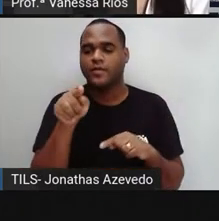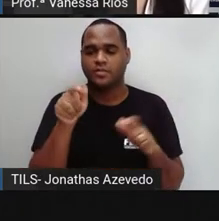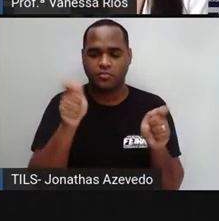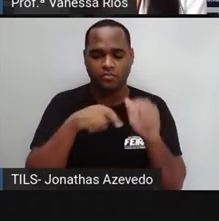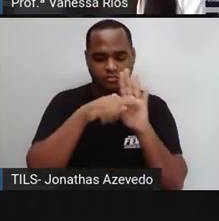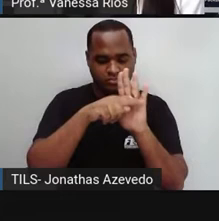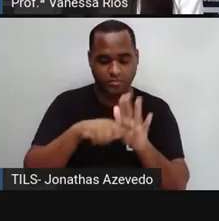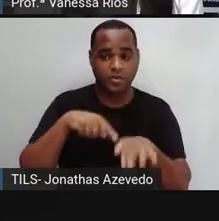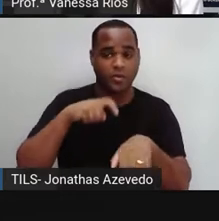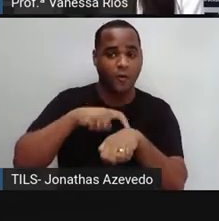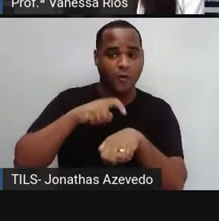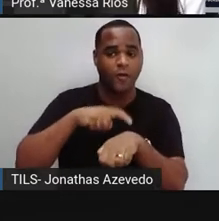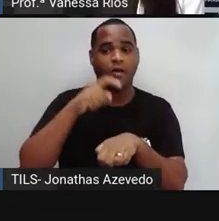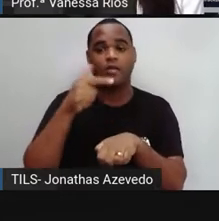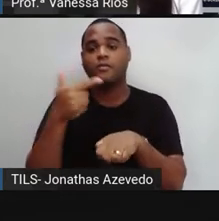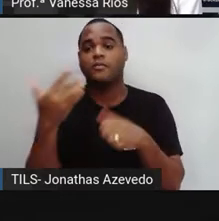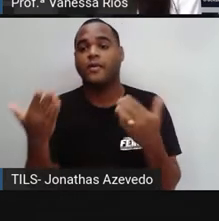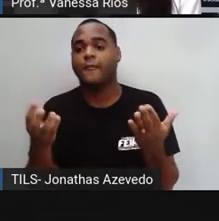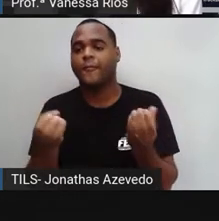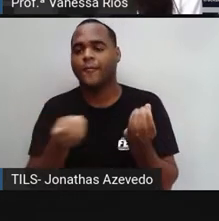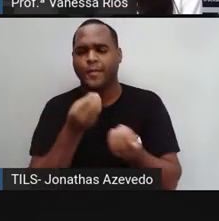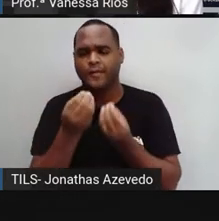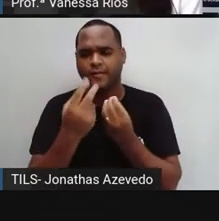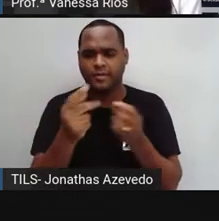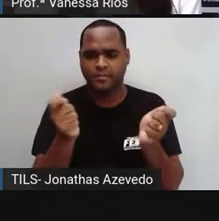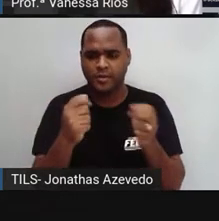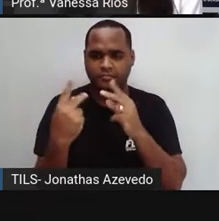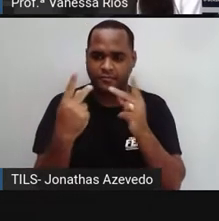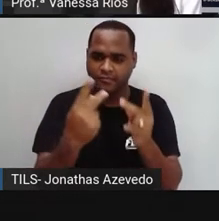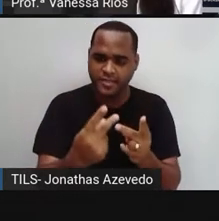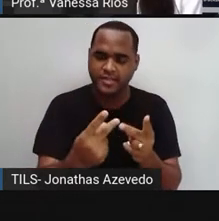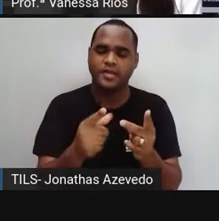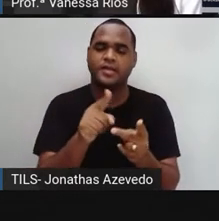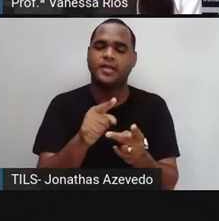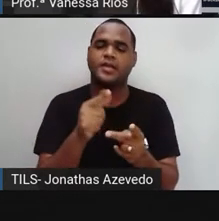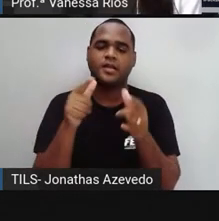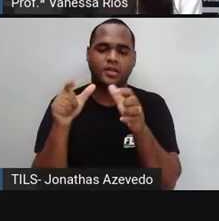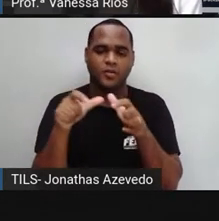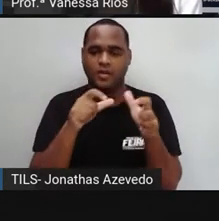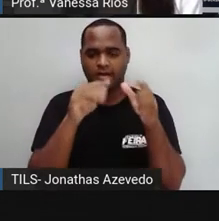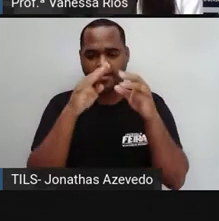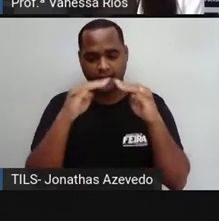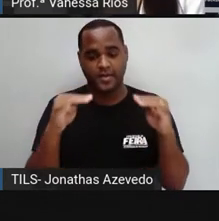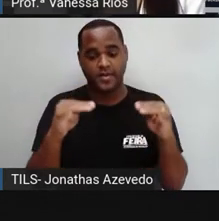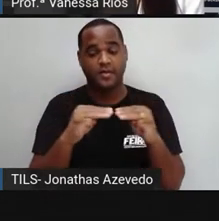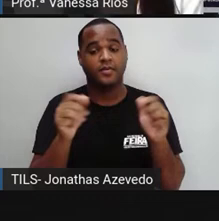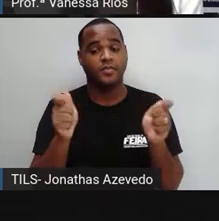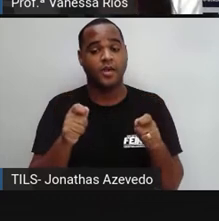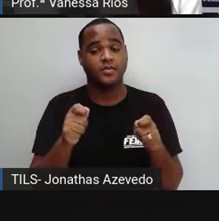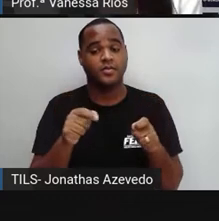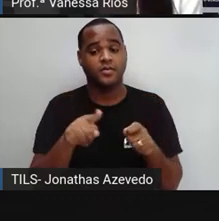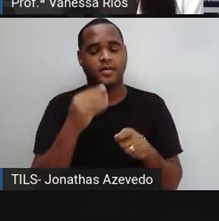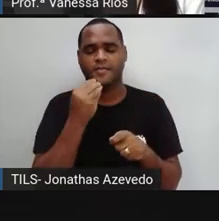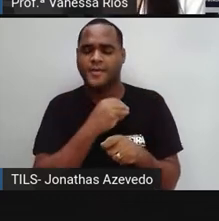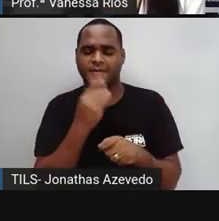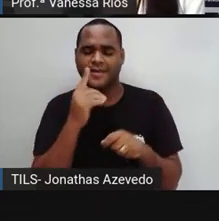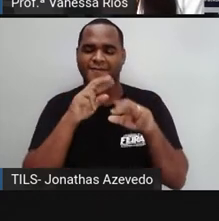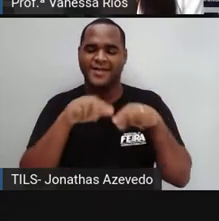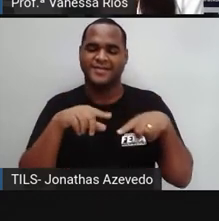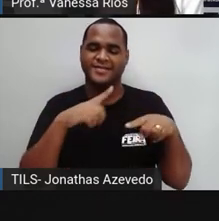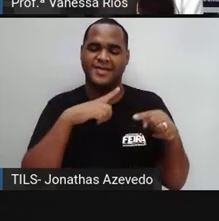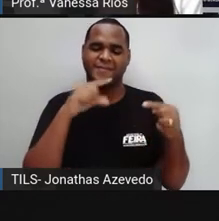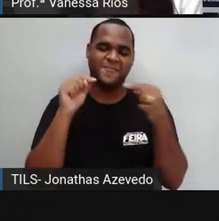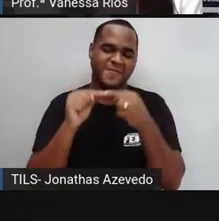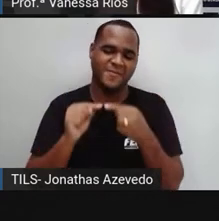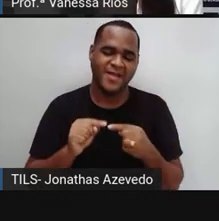os horários e observar de que forma você pode visitar o Museu e Parque do Saber para aproveitar as atividades que estão lá